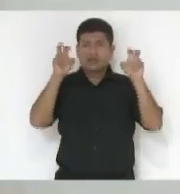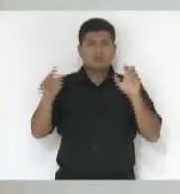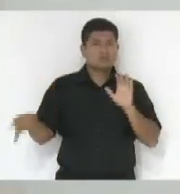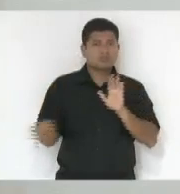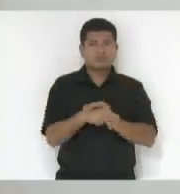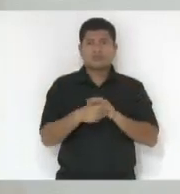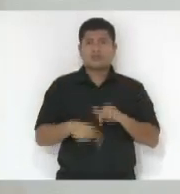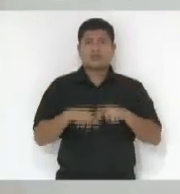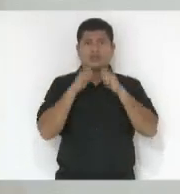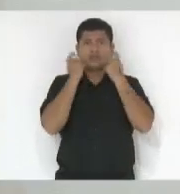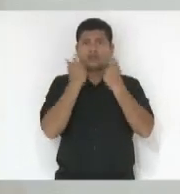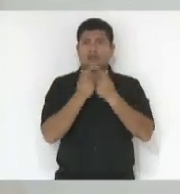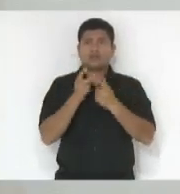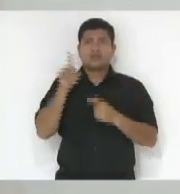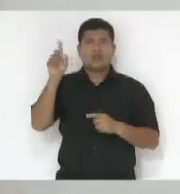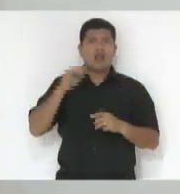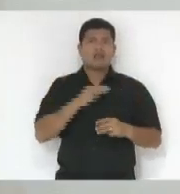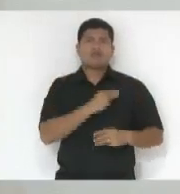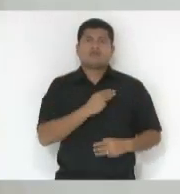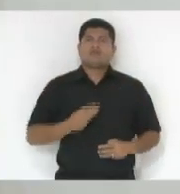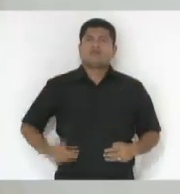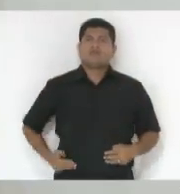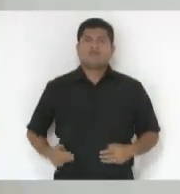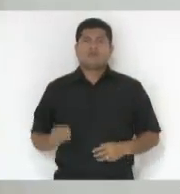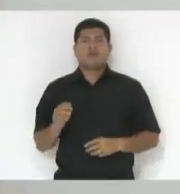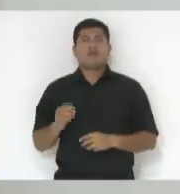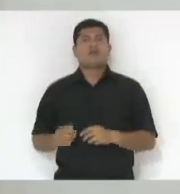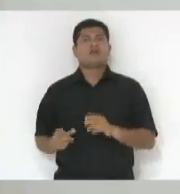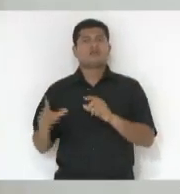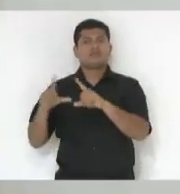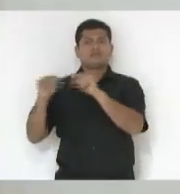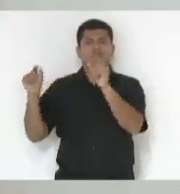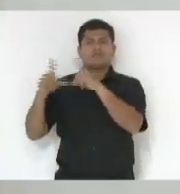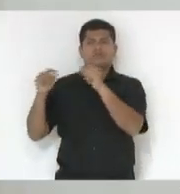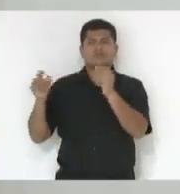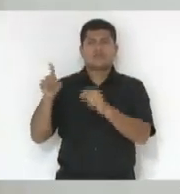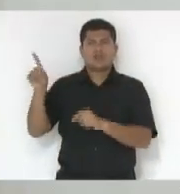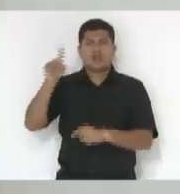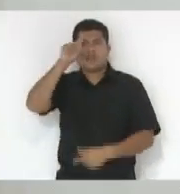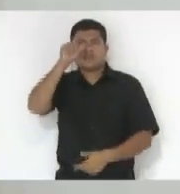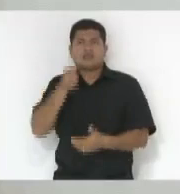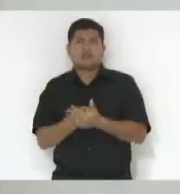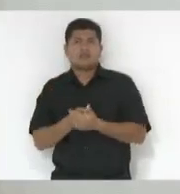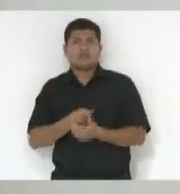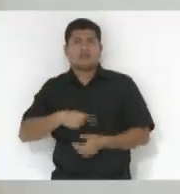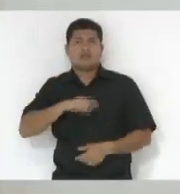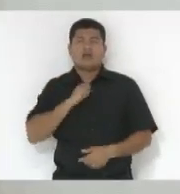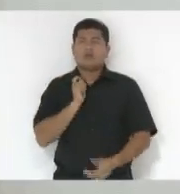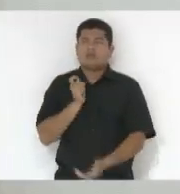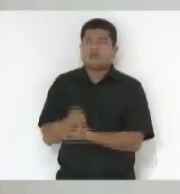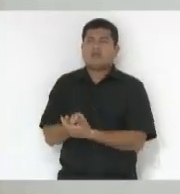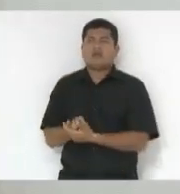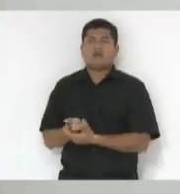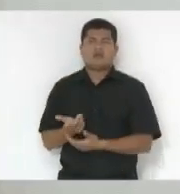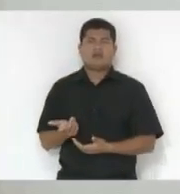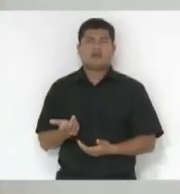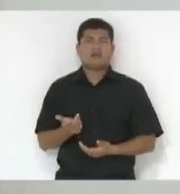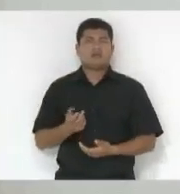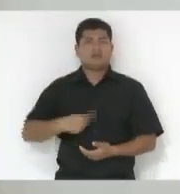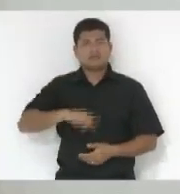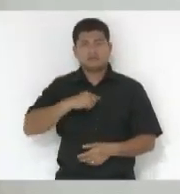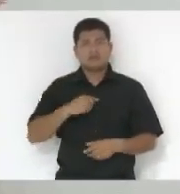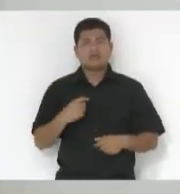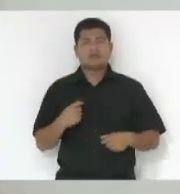um tema dos ministros de Brasília. Não são eles que devem determinar o que nós iremos pagar. Somos nós